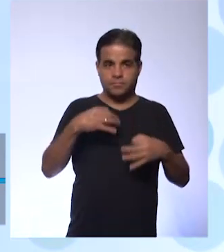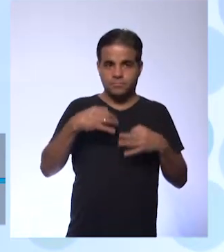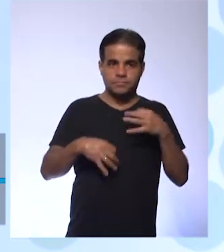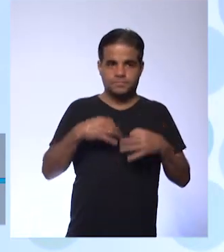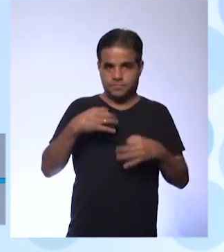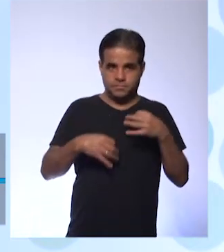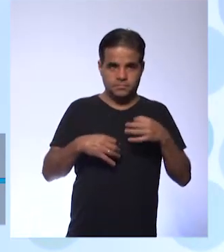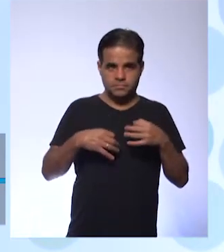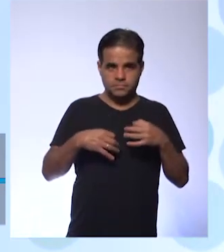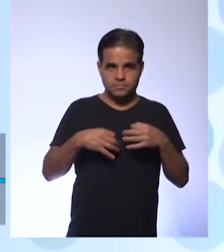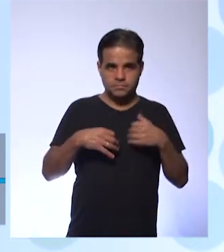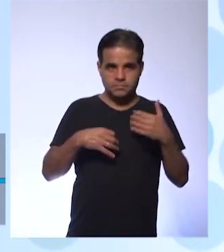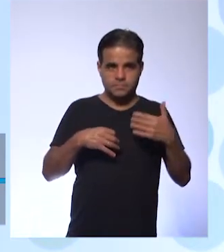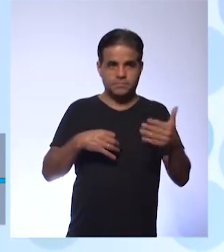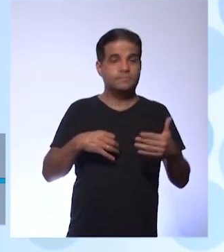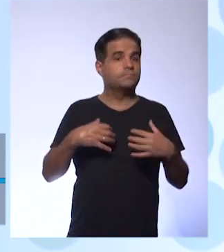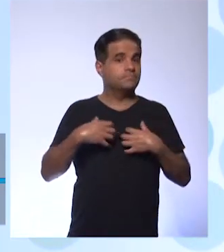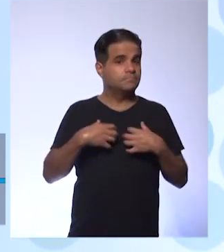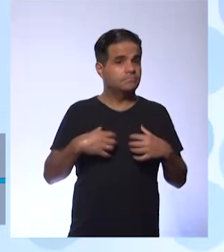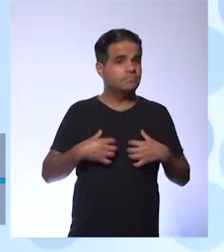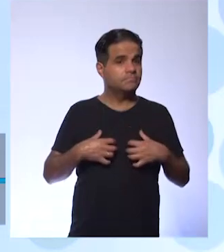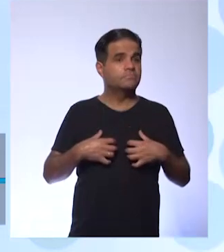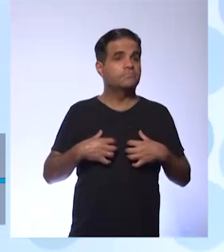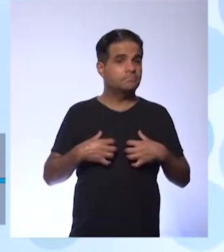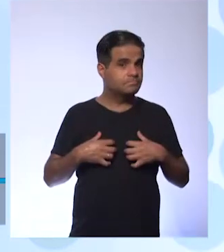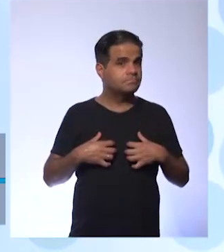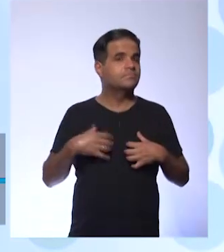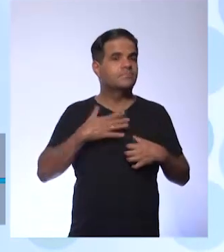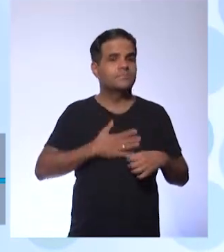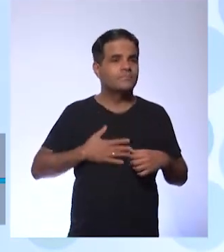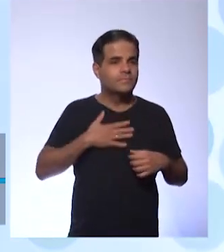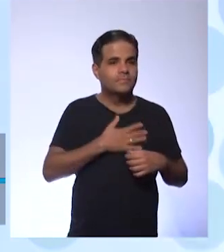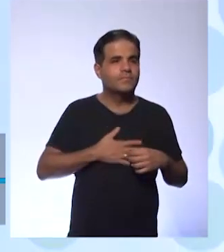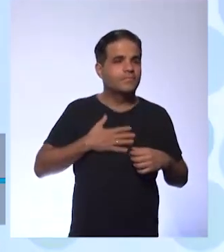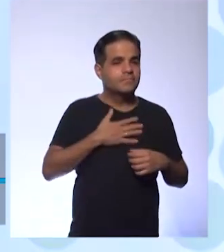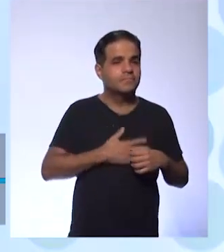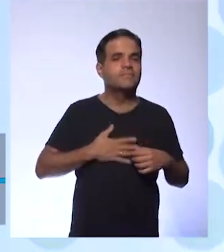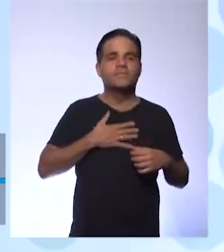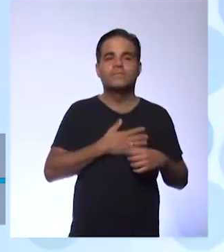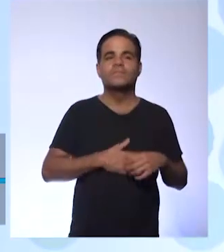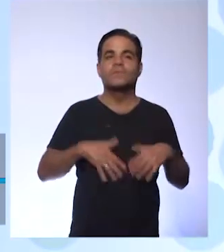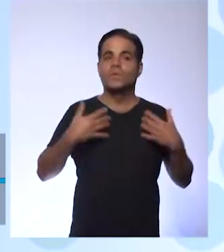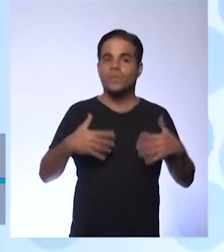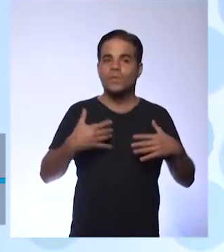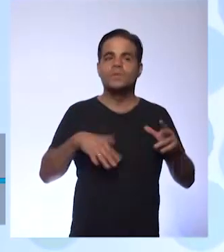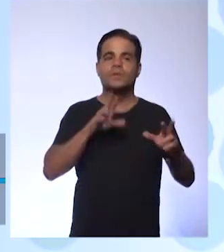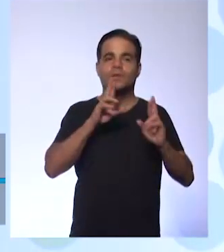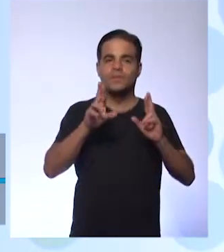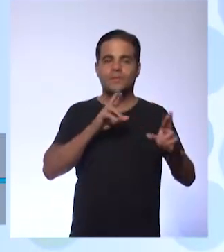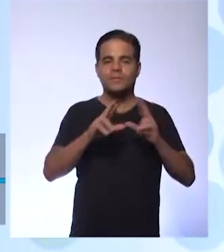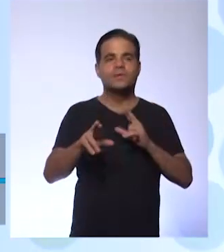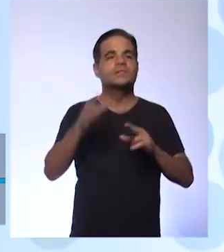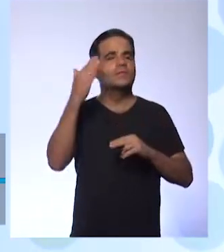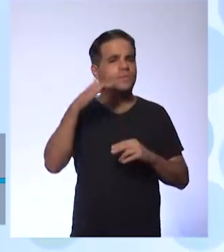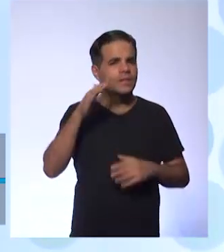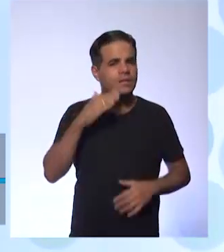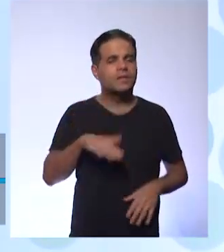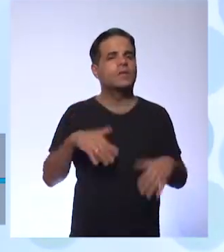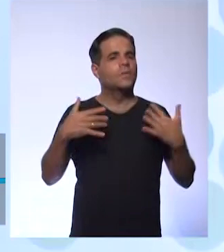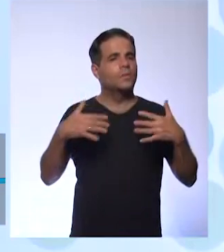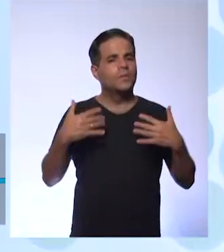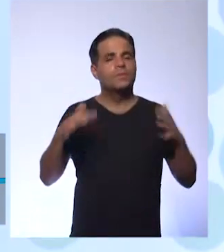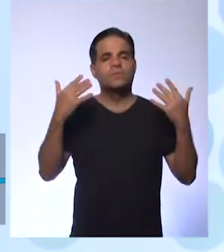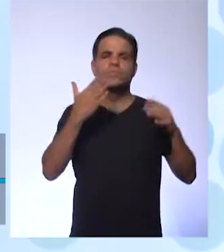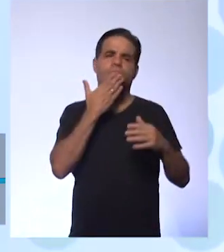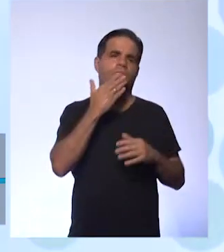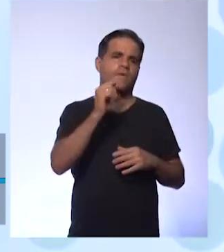de alguma forma. Sim, muito bem. Aí sim, aí eu tô gostando de ver. Vocês estão entendendo? Gente, não